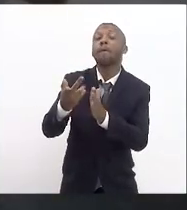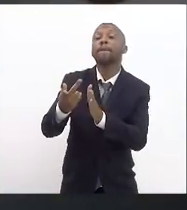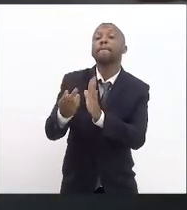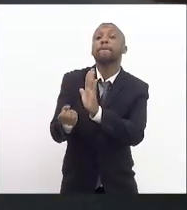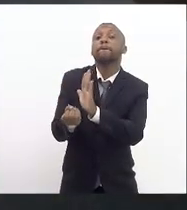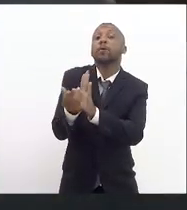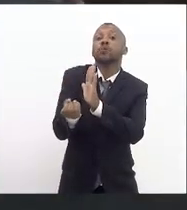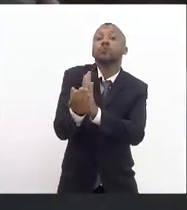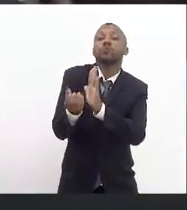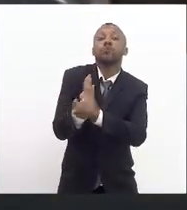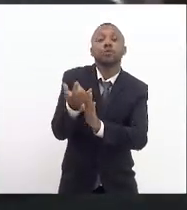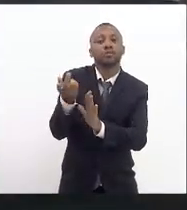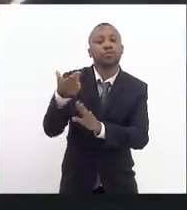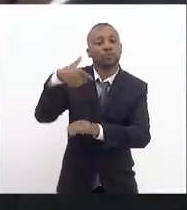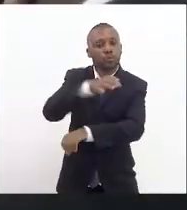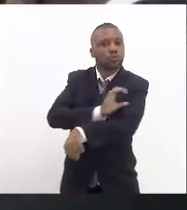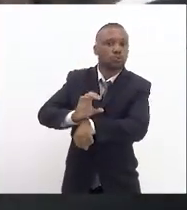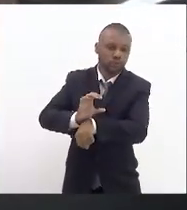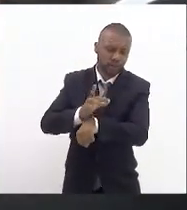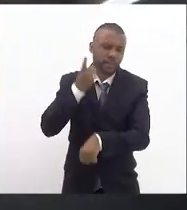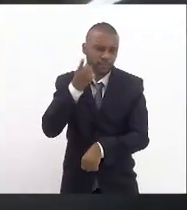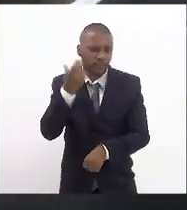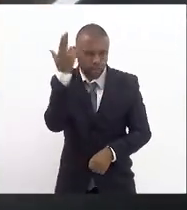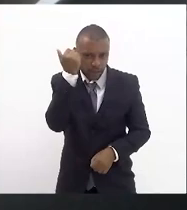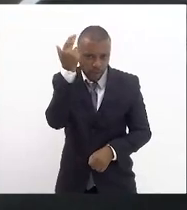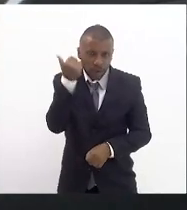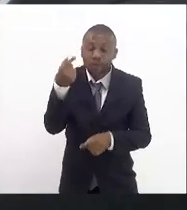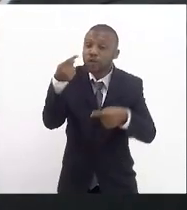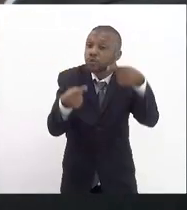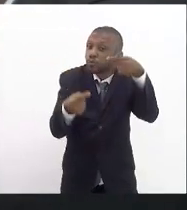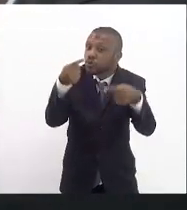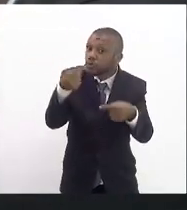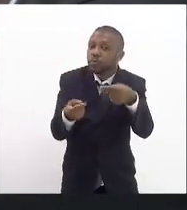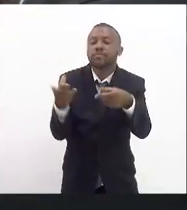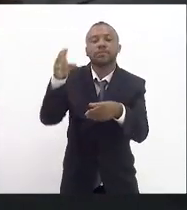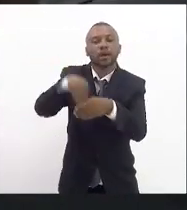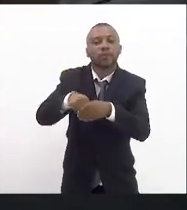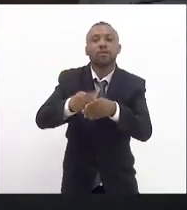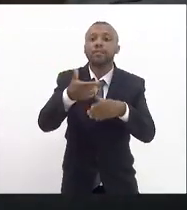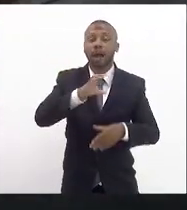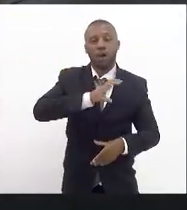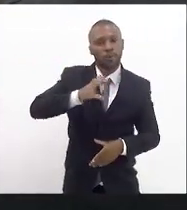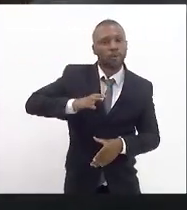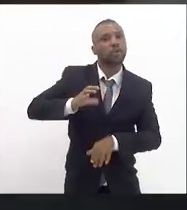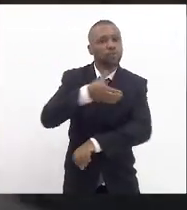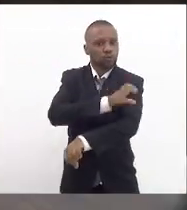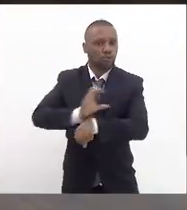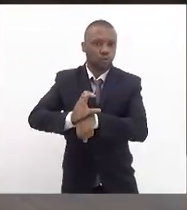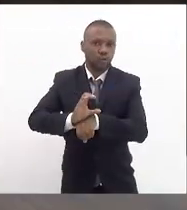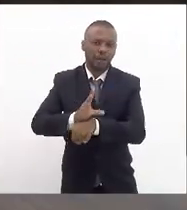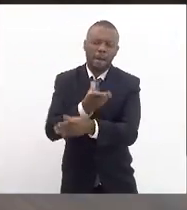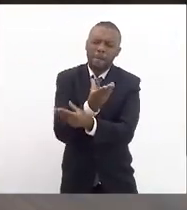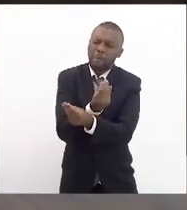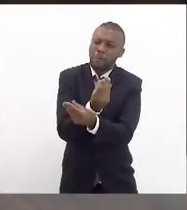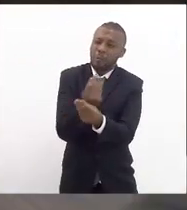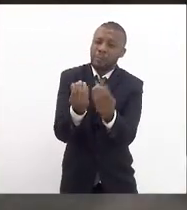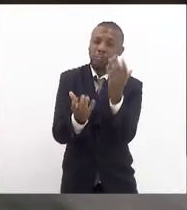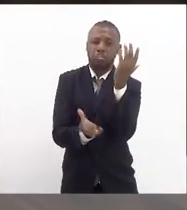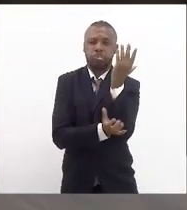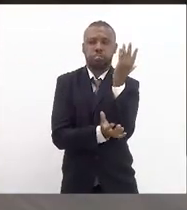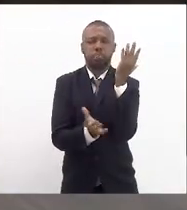deputado Eliomar acompanhou isso, foi discutido na Comissão de Cultura também. Então, o que acontece? É tanta